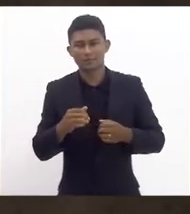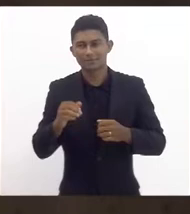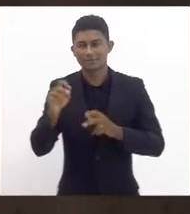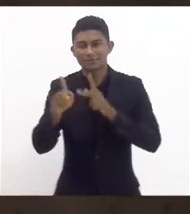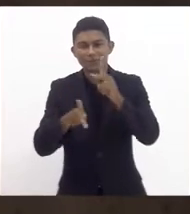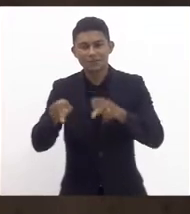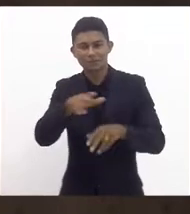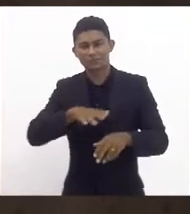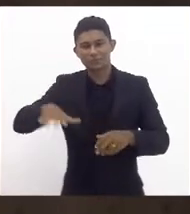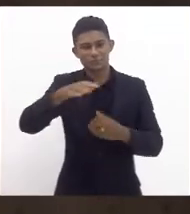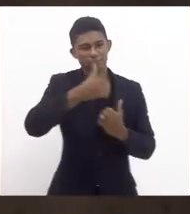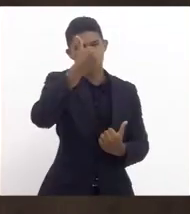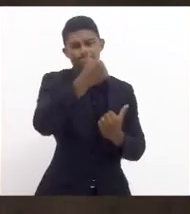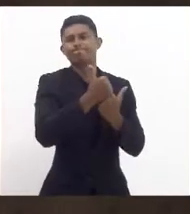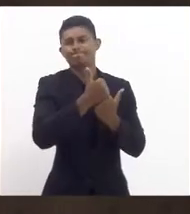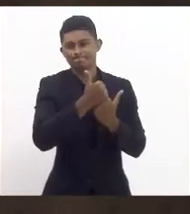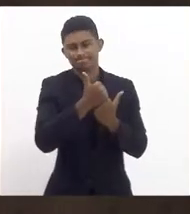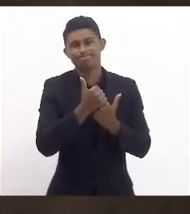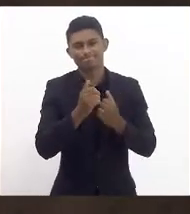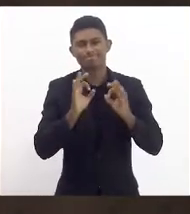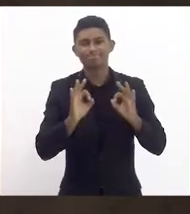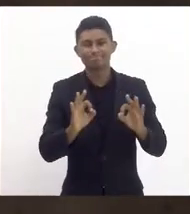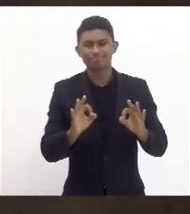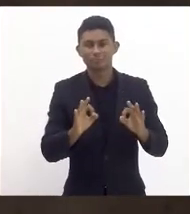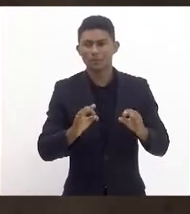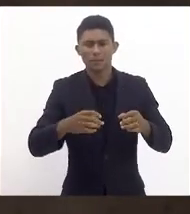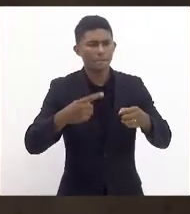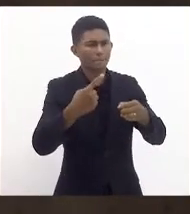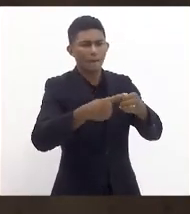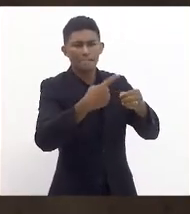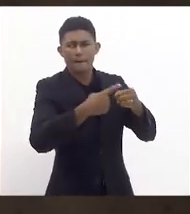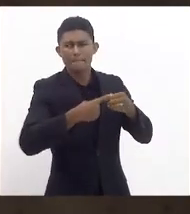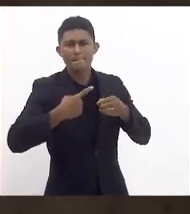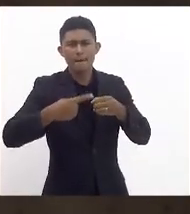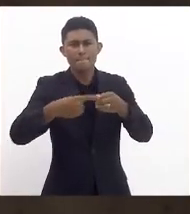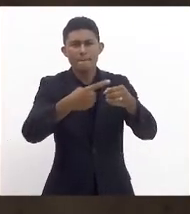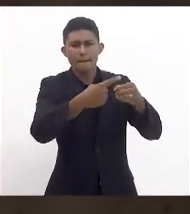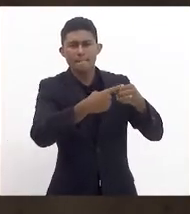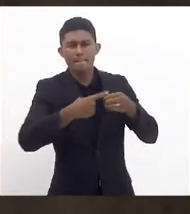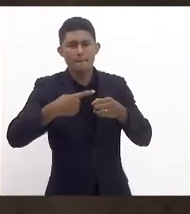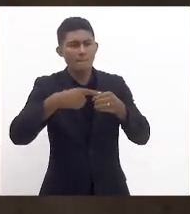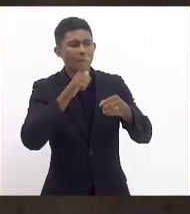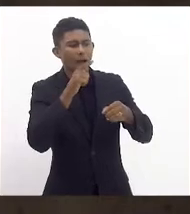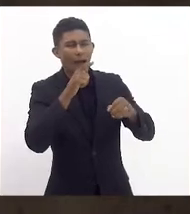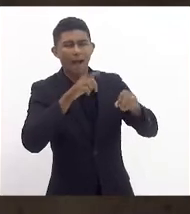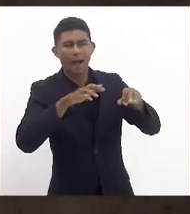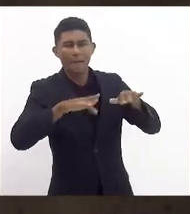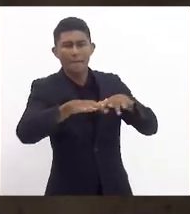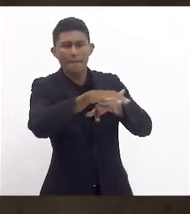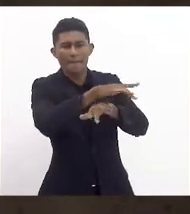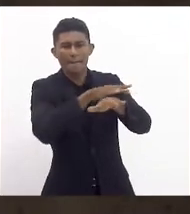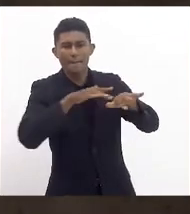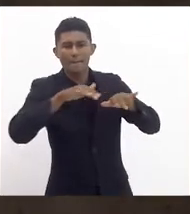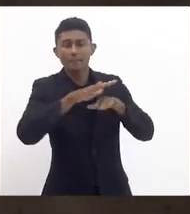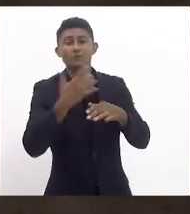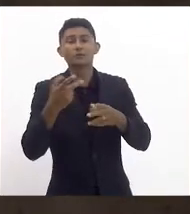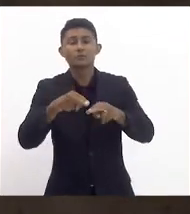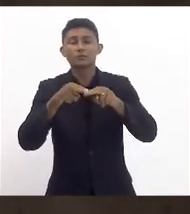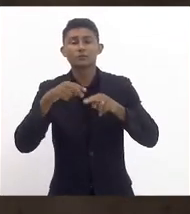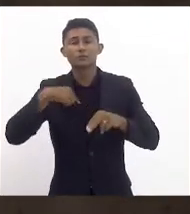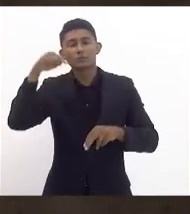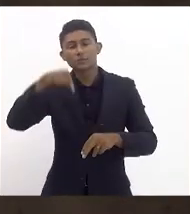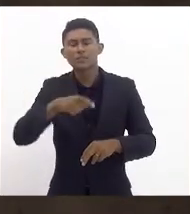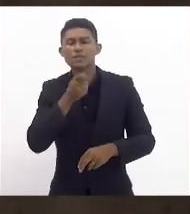população, onde os bairros que são cercados por rio. E aí, por isso que eu venho ao microfone pedir, porque eu tenho certeza que